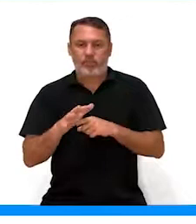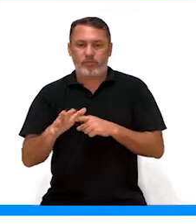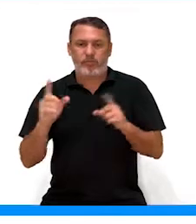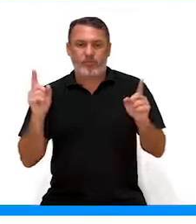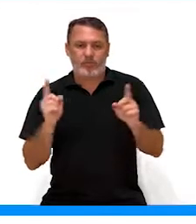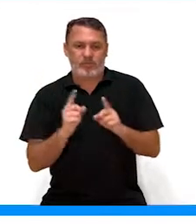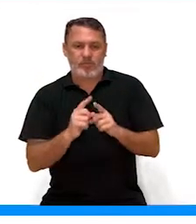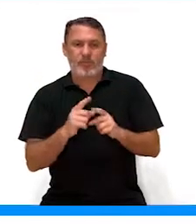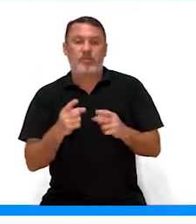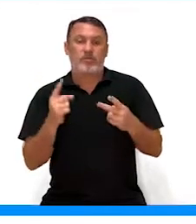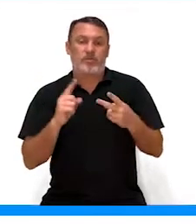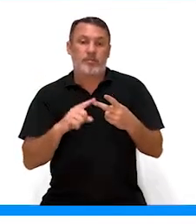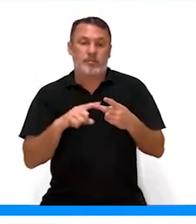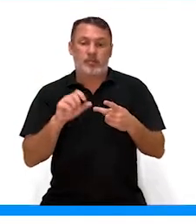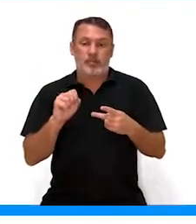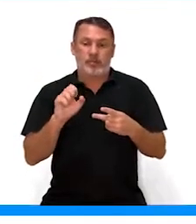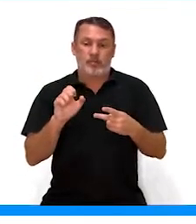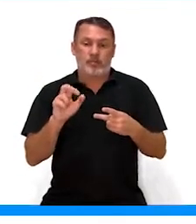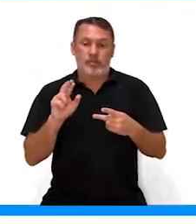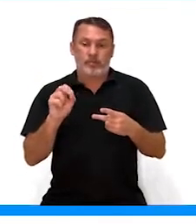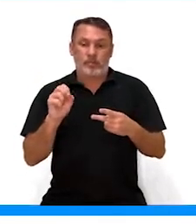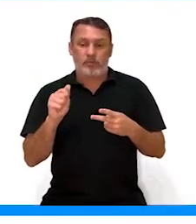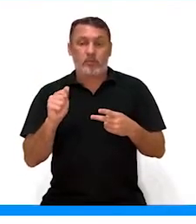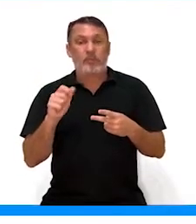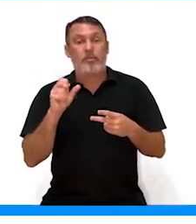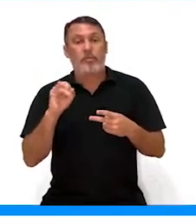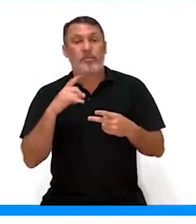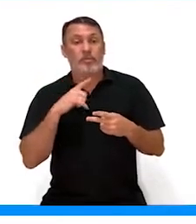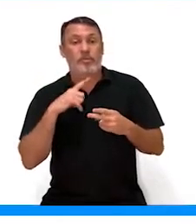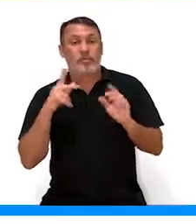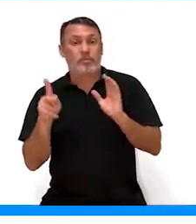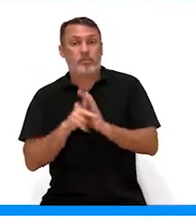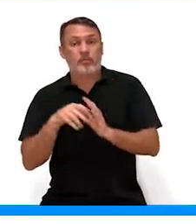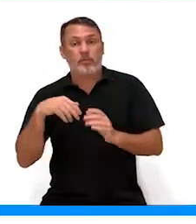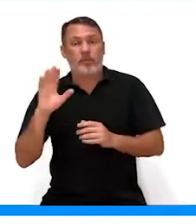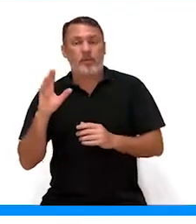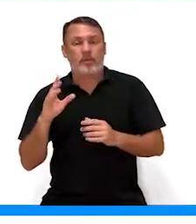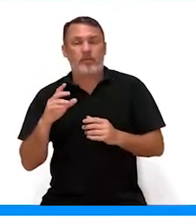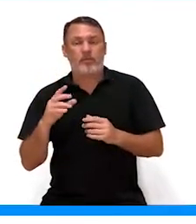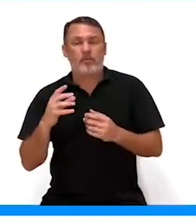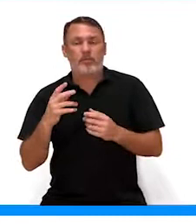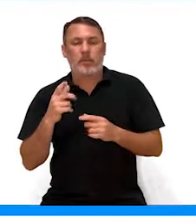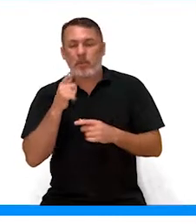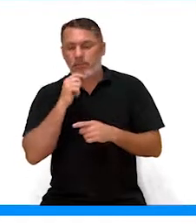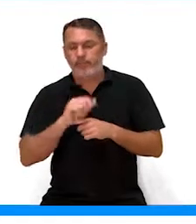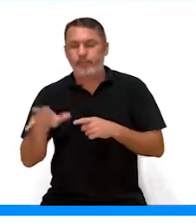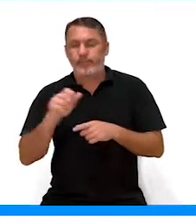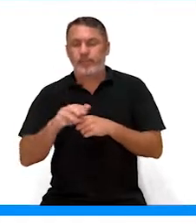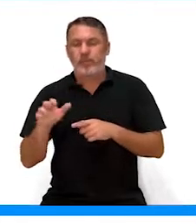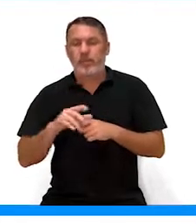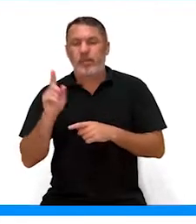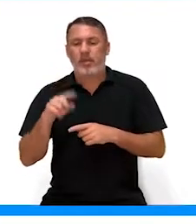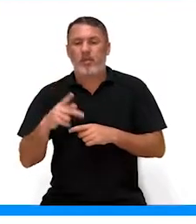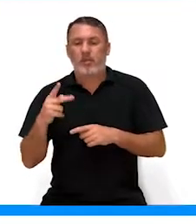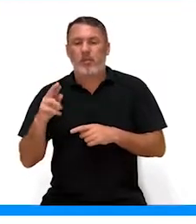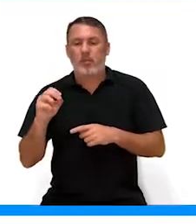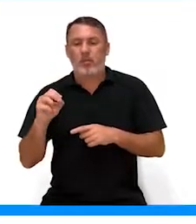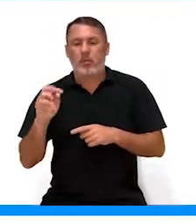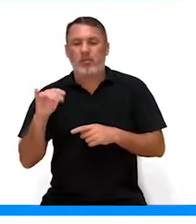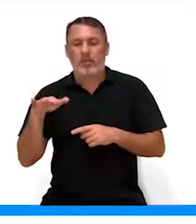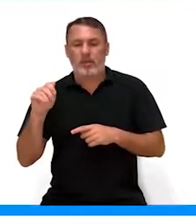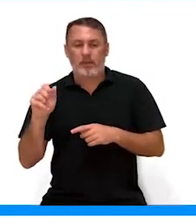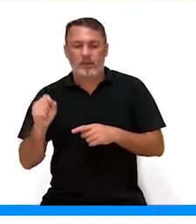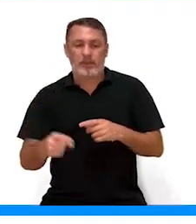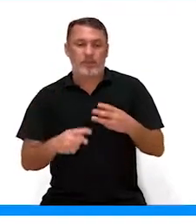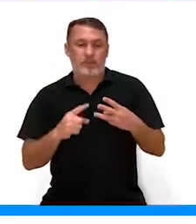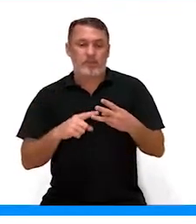em mucopolissacarídeos. Ela pode ser serosa quando ela tem uma consistência que é mais fluida, que